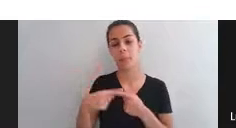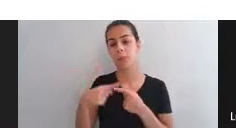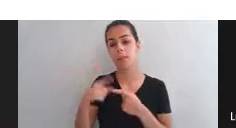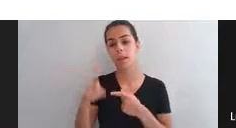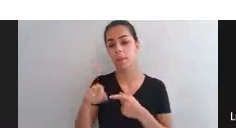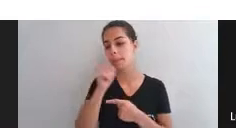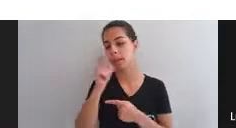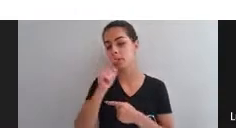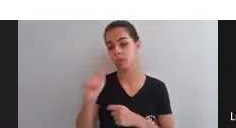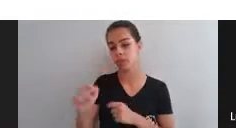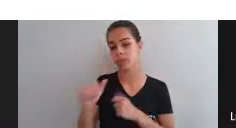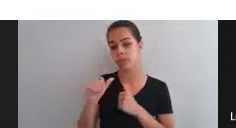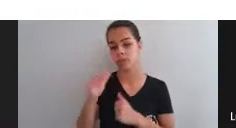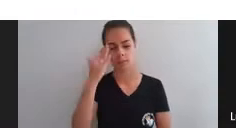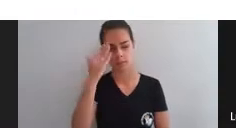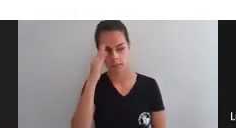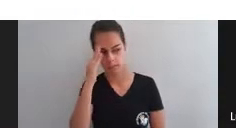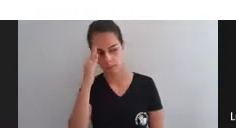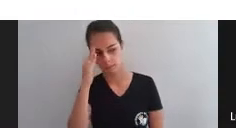mentira. Deu para entender?